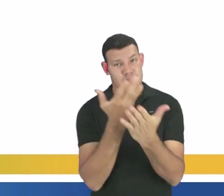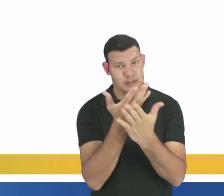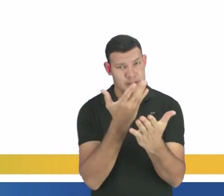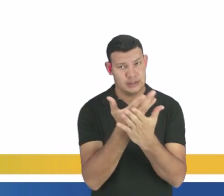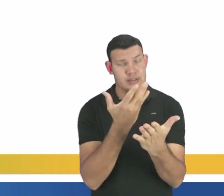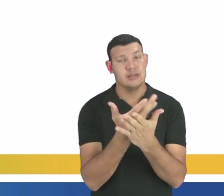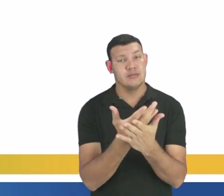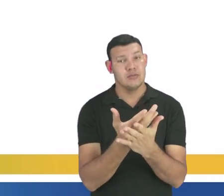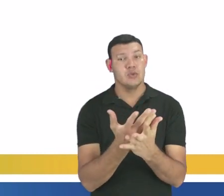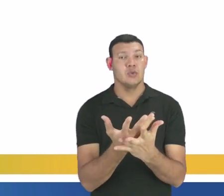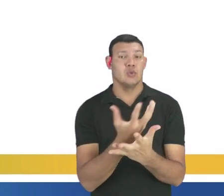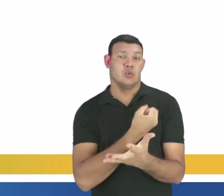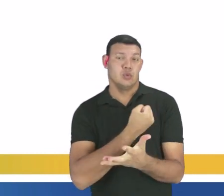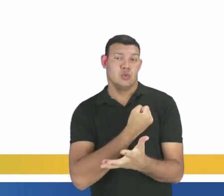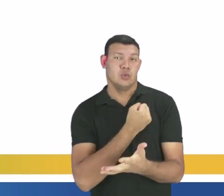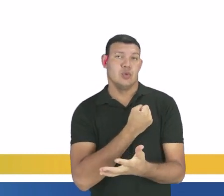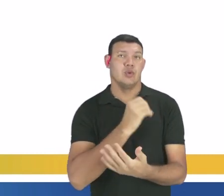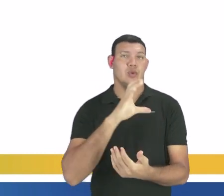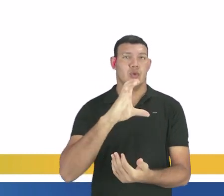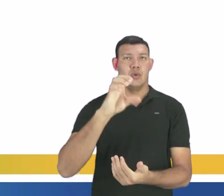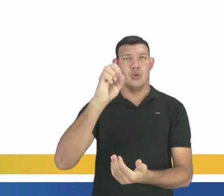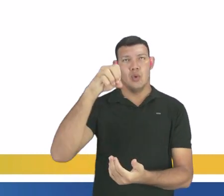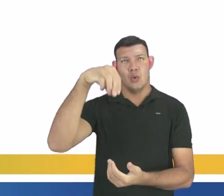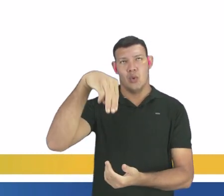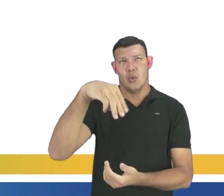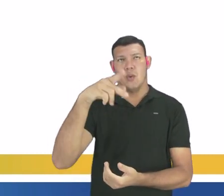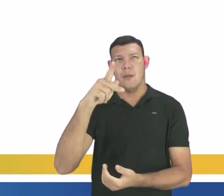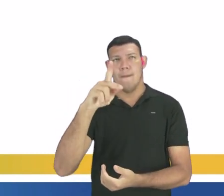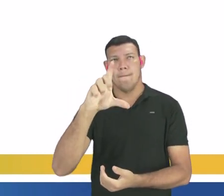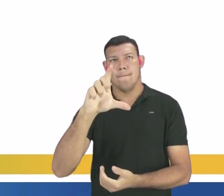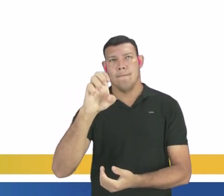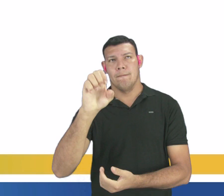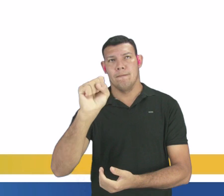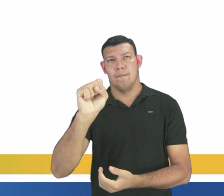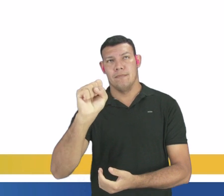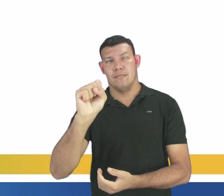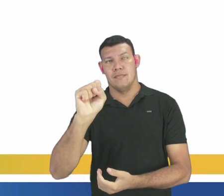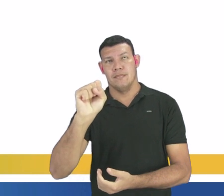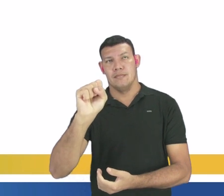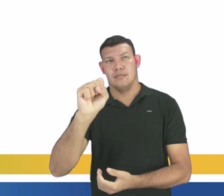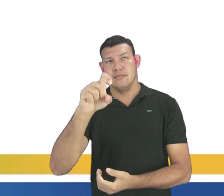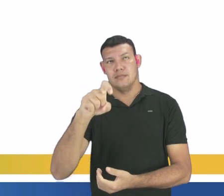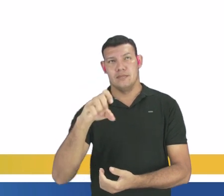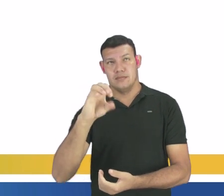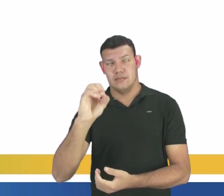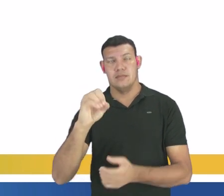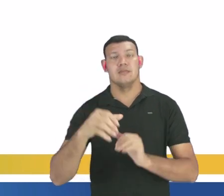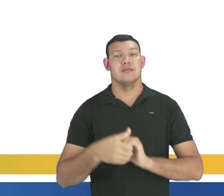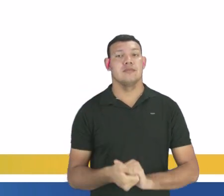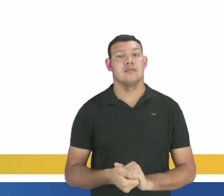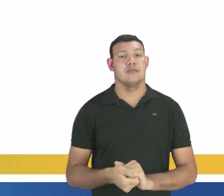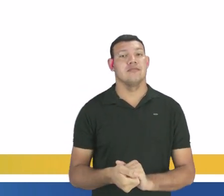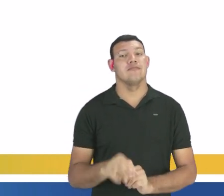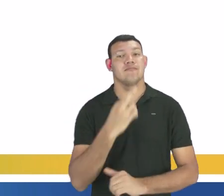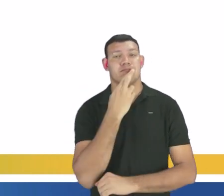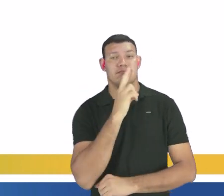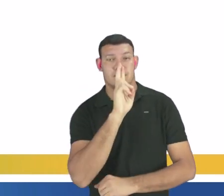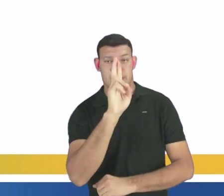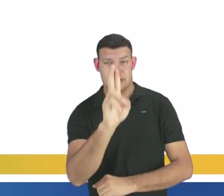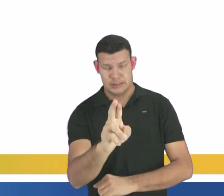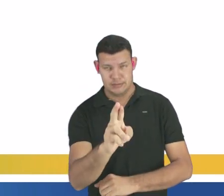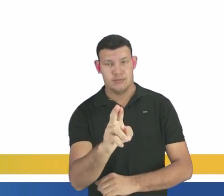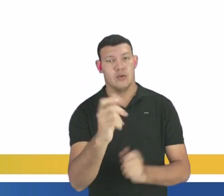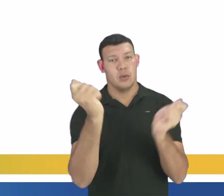números complexos. E aí você vai poder começar a construir resoluções quando o radical